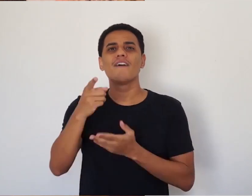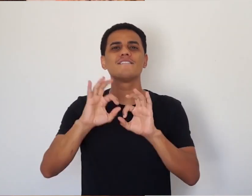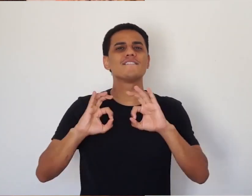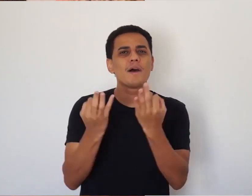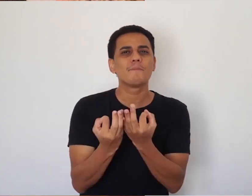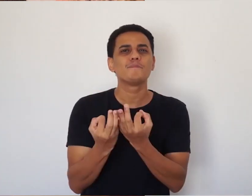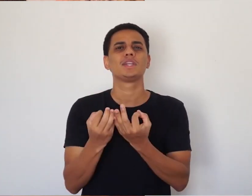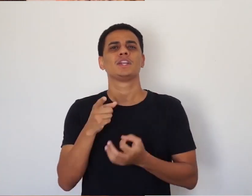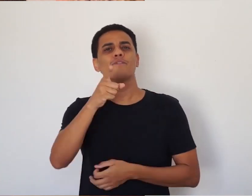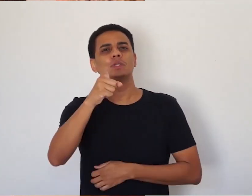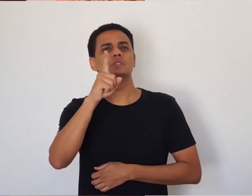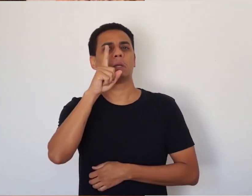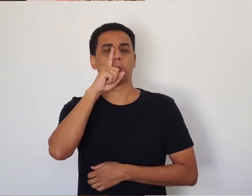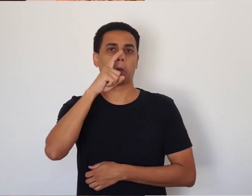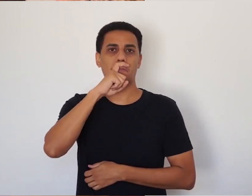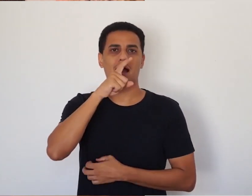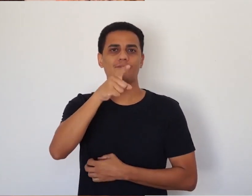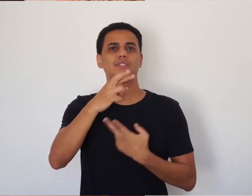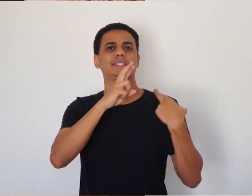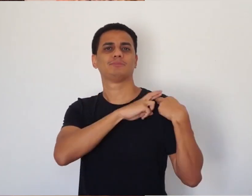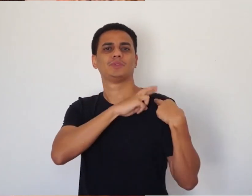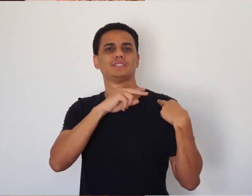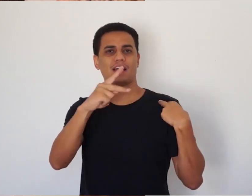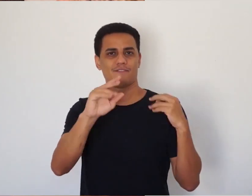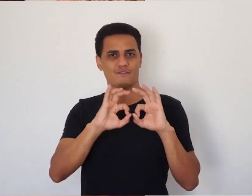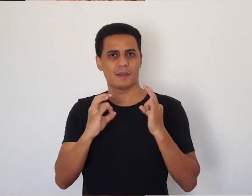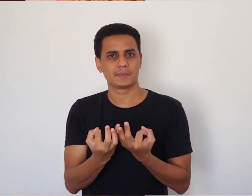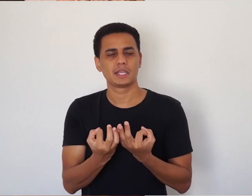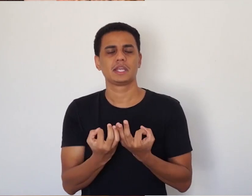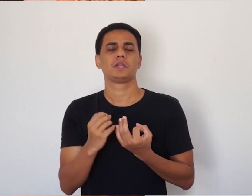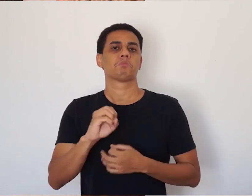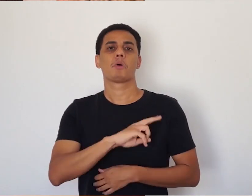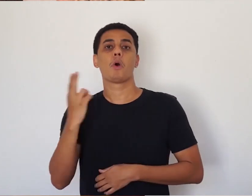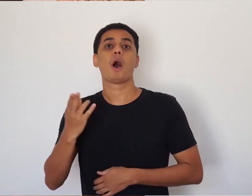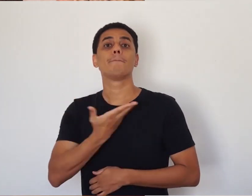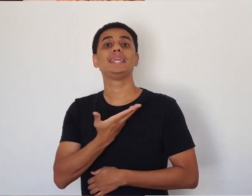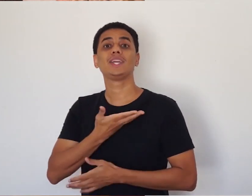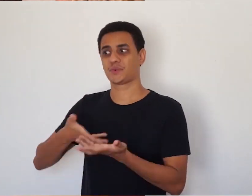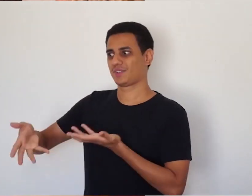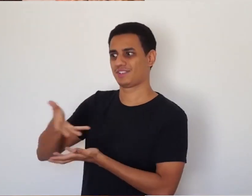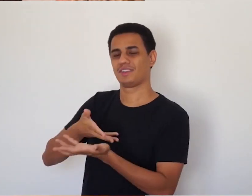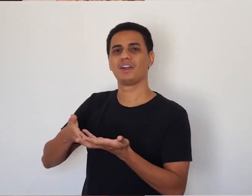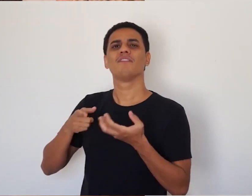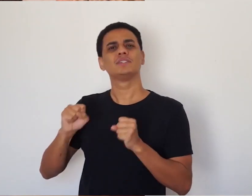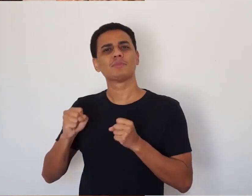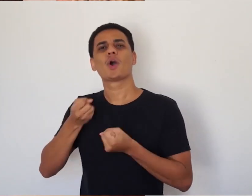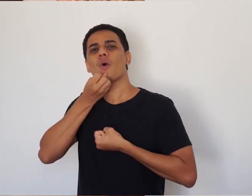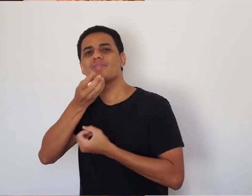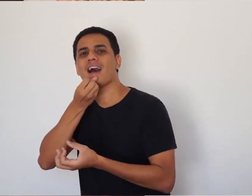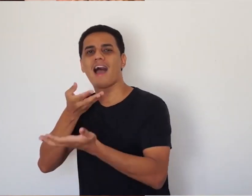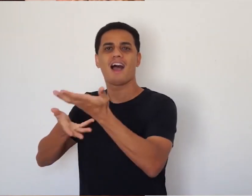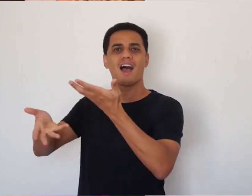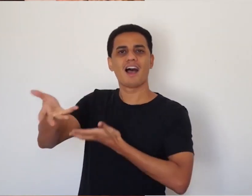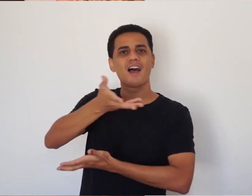sabe você agora em família, pai, mãe, você que é responsável pela sua família, ou vocês que estão entre amigos,